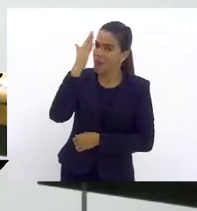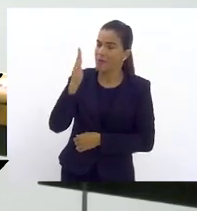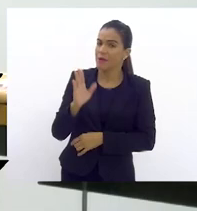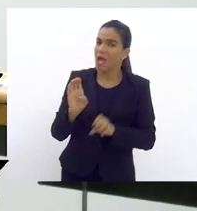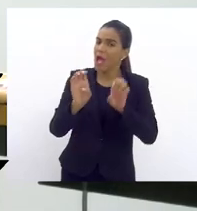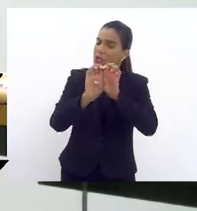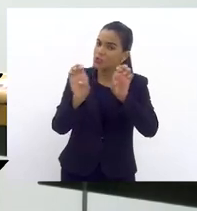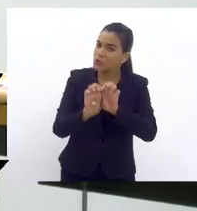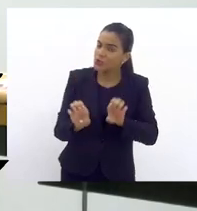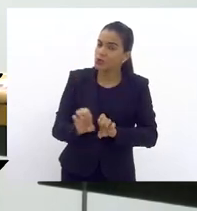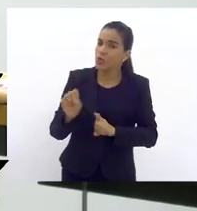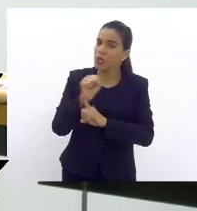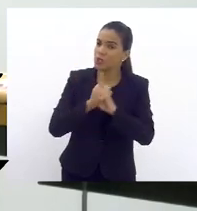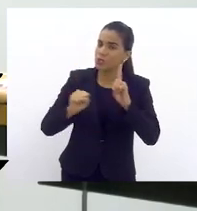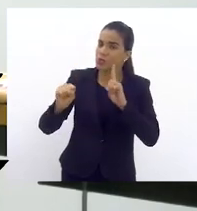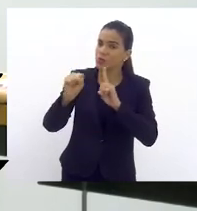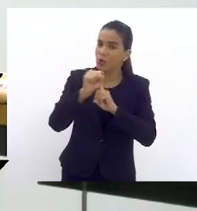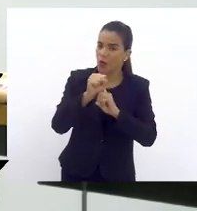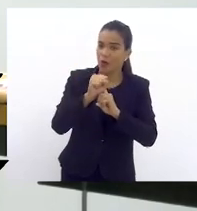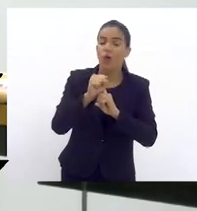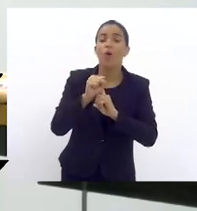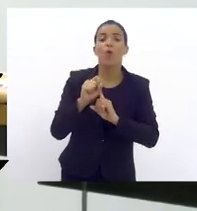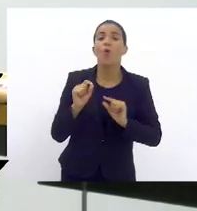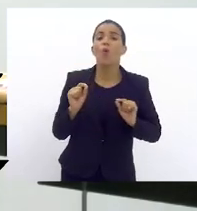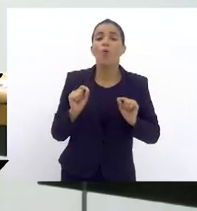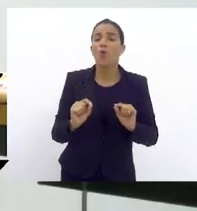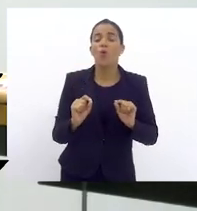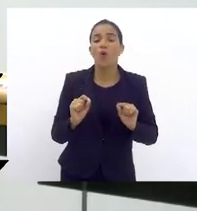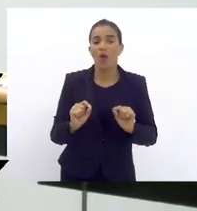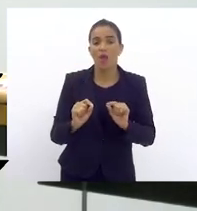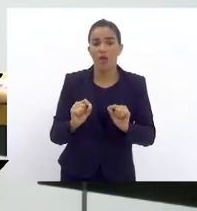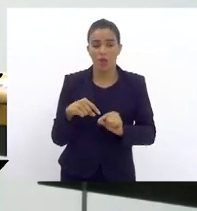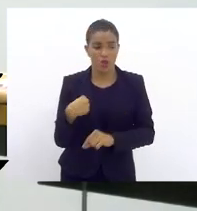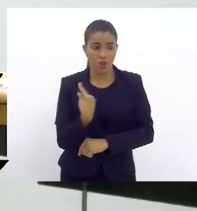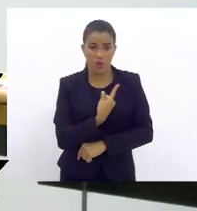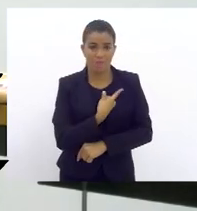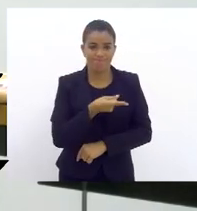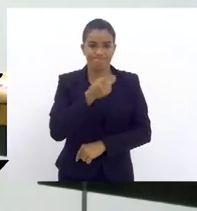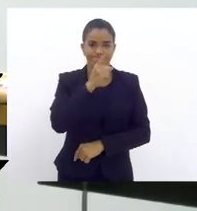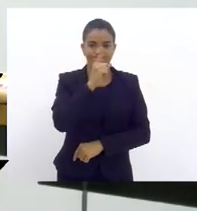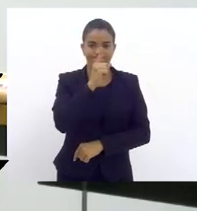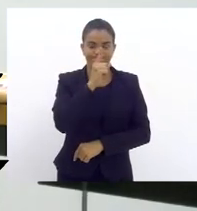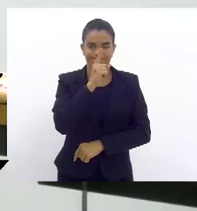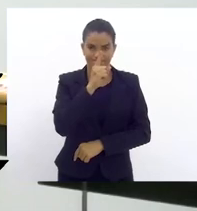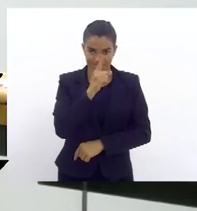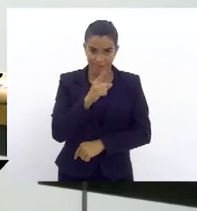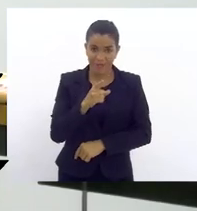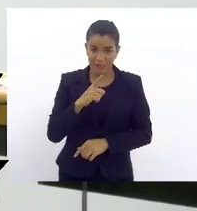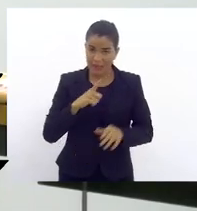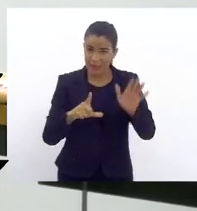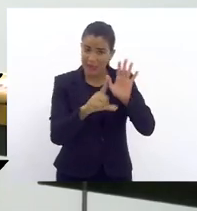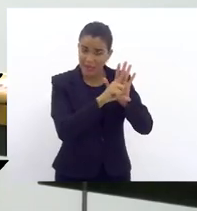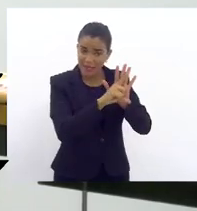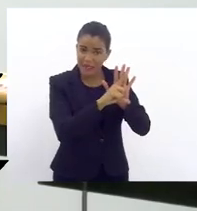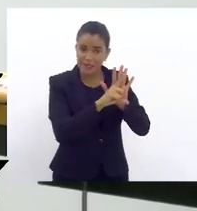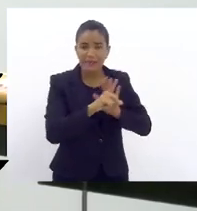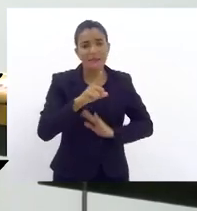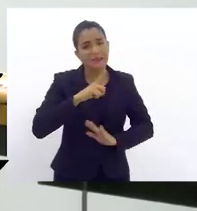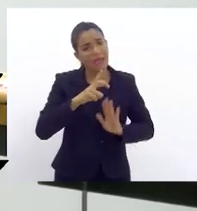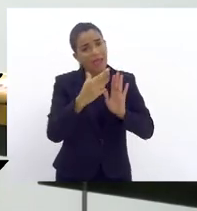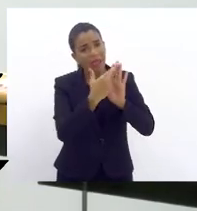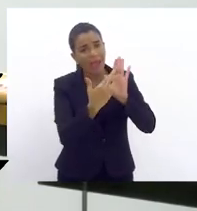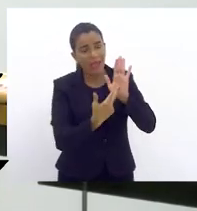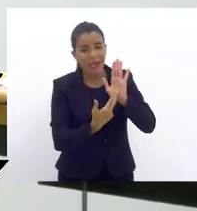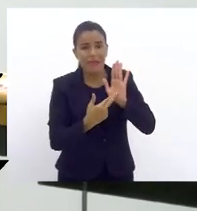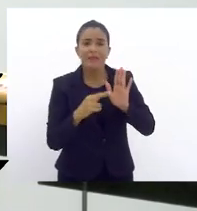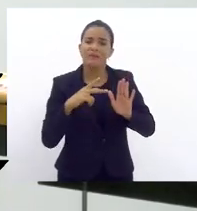social foi justamente para que a gente não tivesse acesso a isso existem leis existem regras